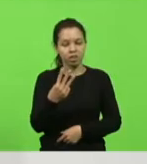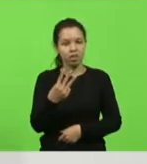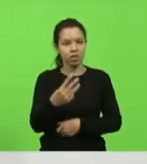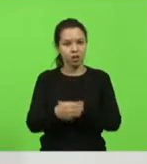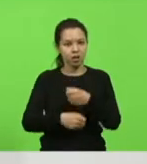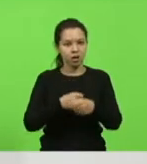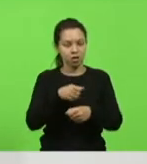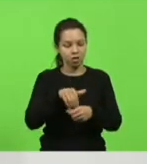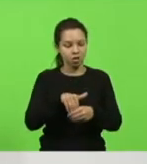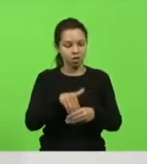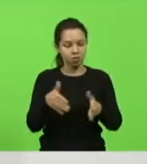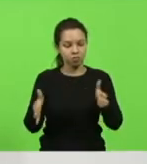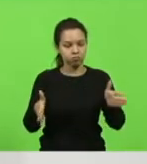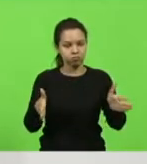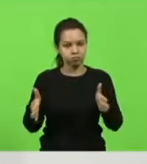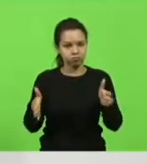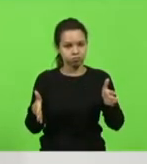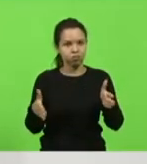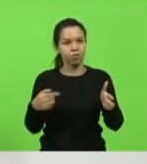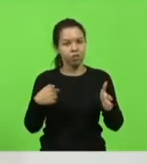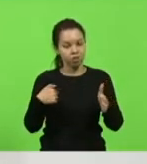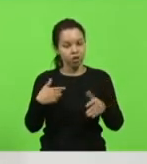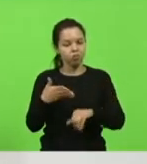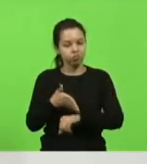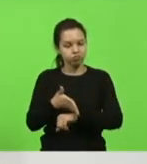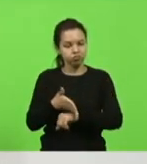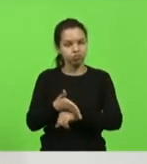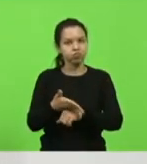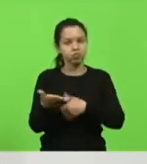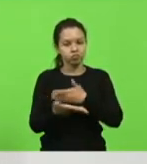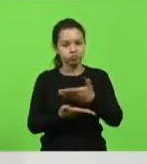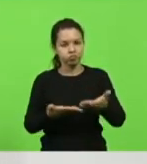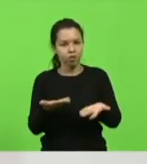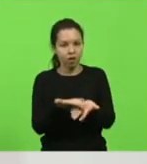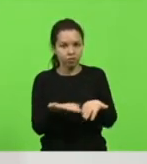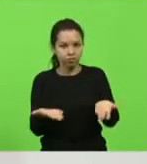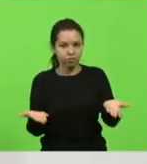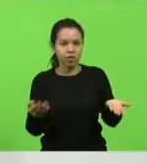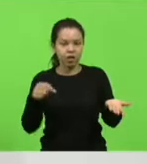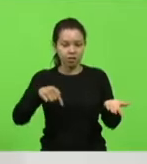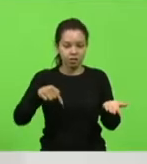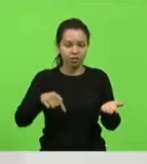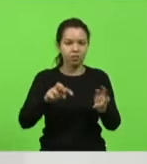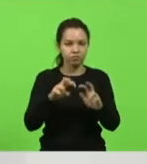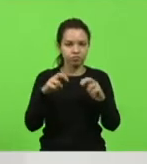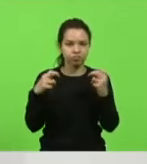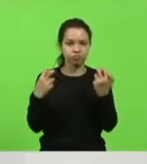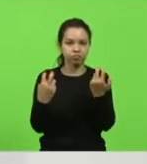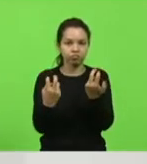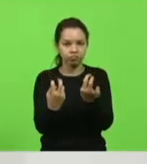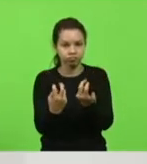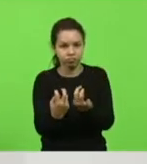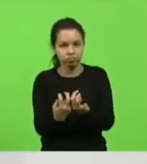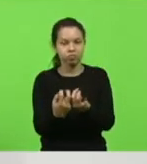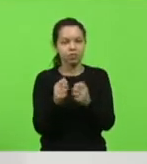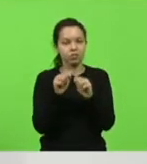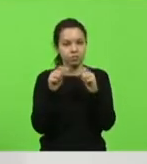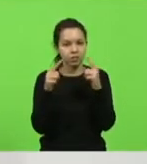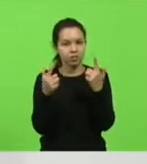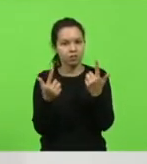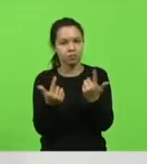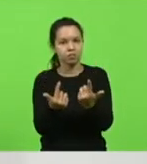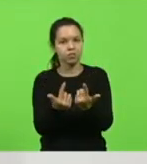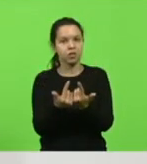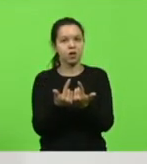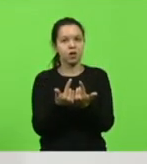conviver nesta casa conviver no Parlamento Catarinense inclusive com vários